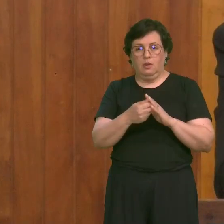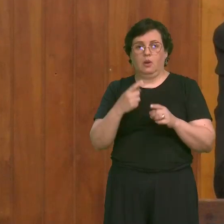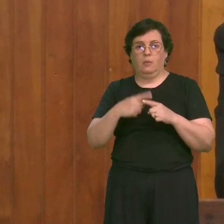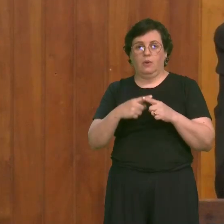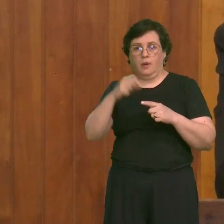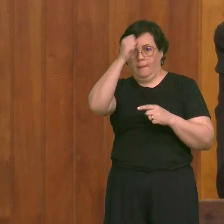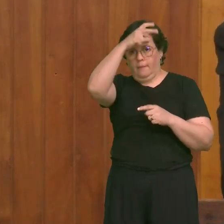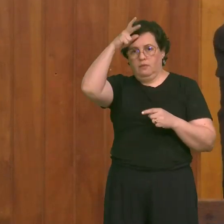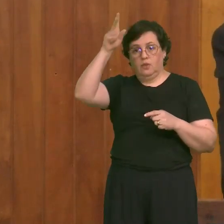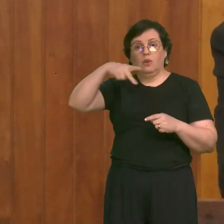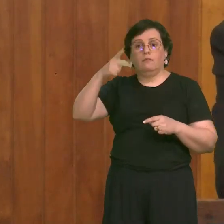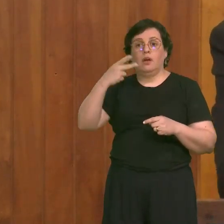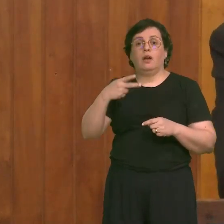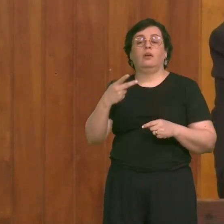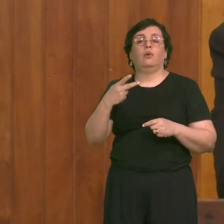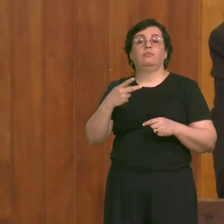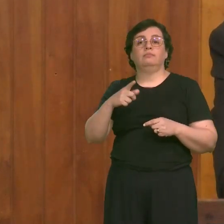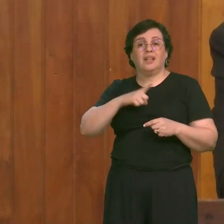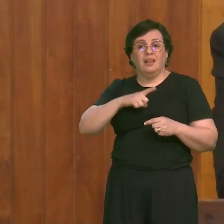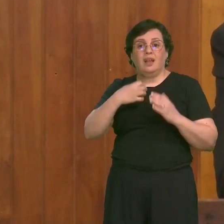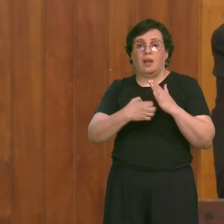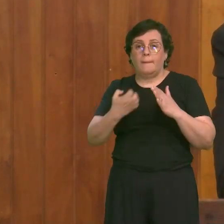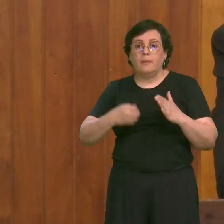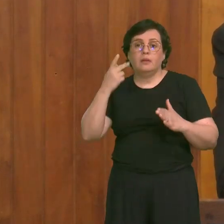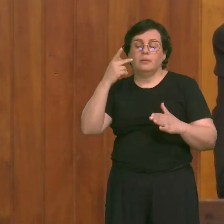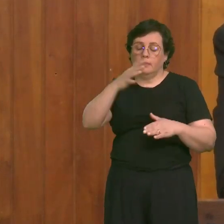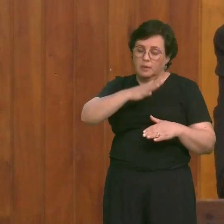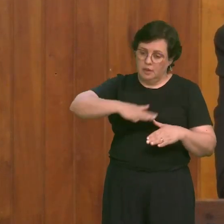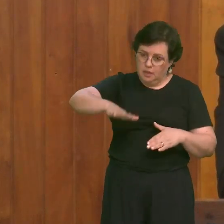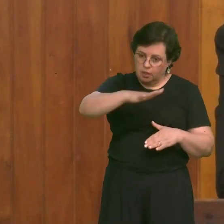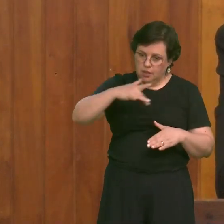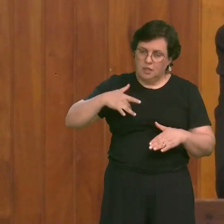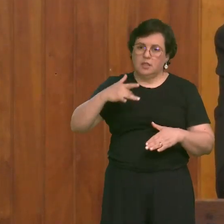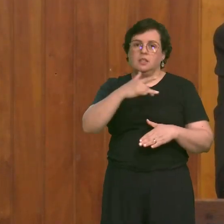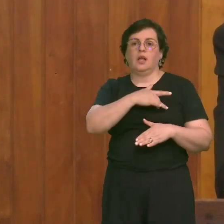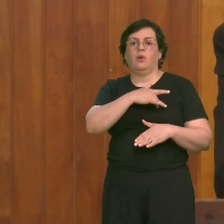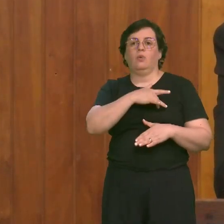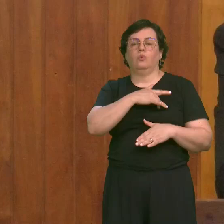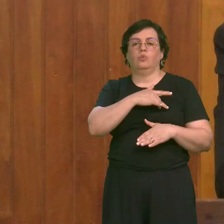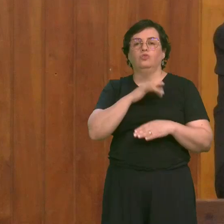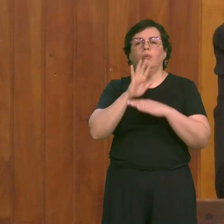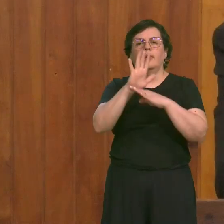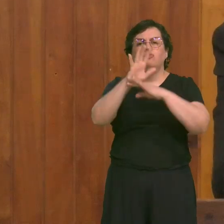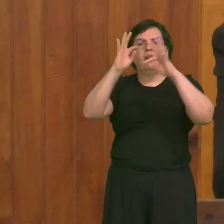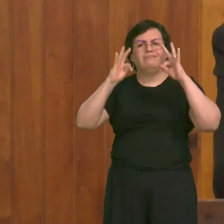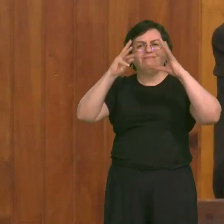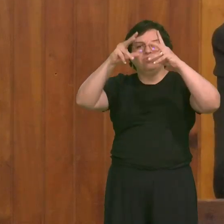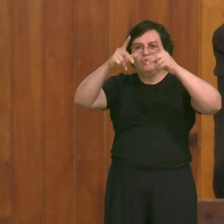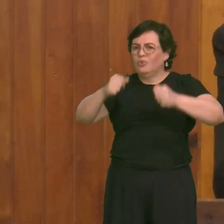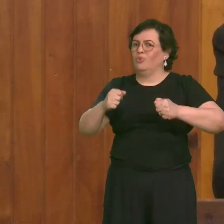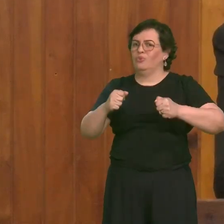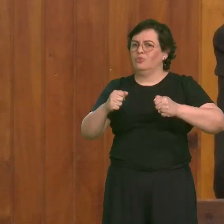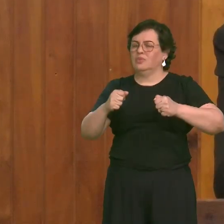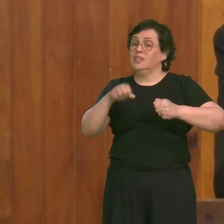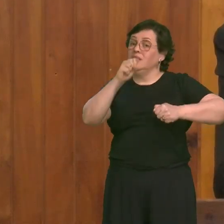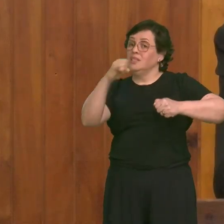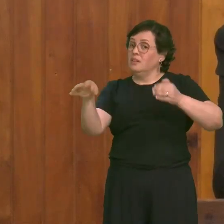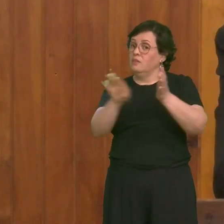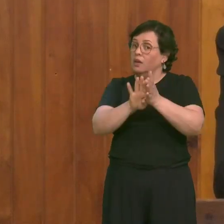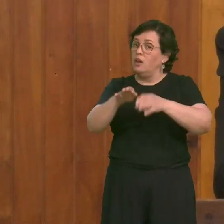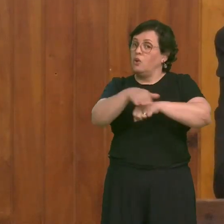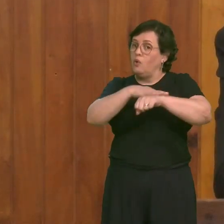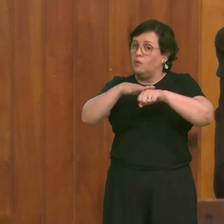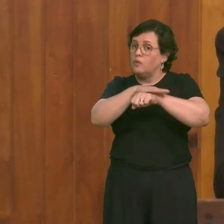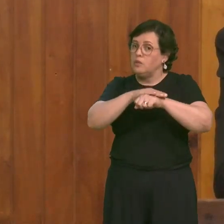orçamento se tiver dinheiro tem a emenda tem emenda para área de saúde tem emenda para ajudar tudo se eles vieram conversar com a gente